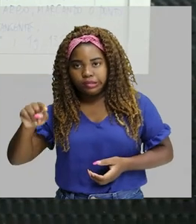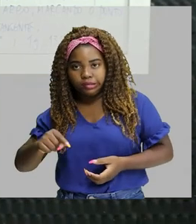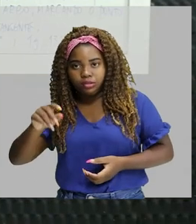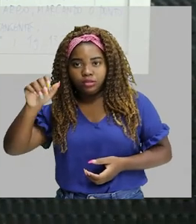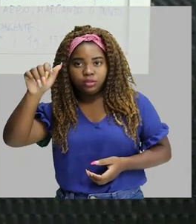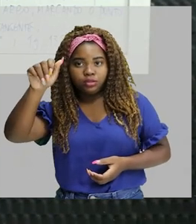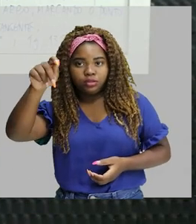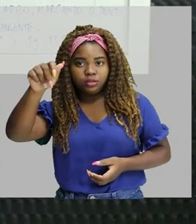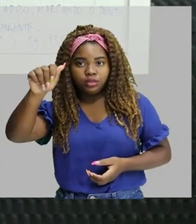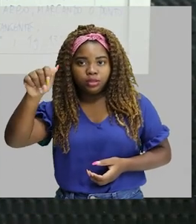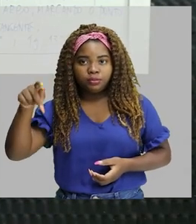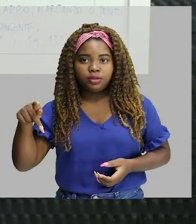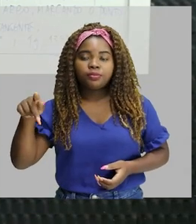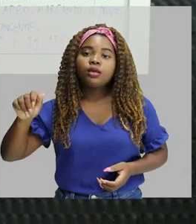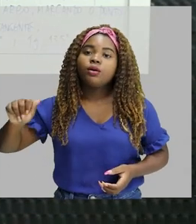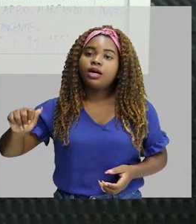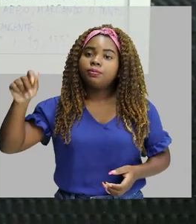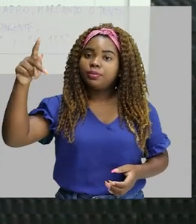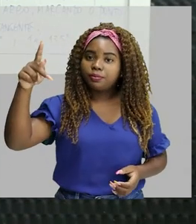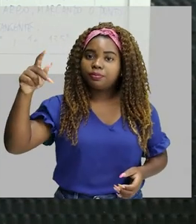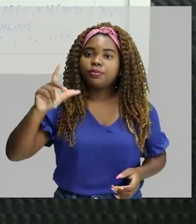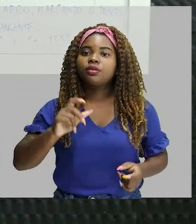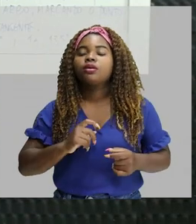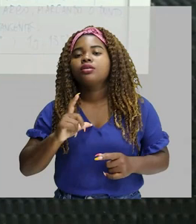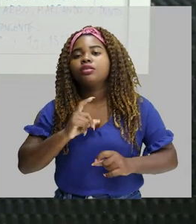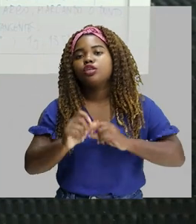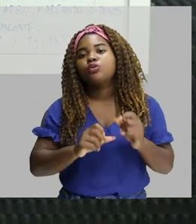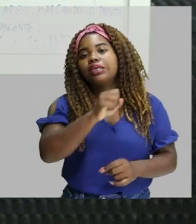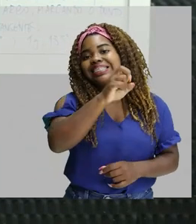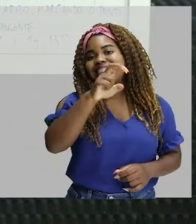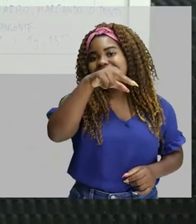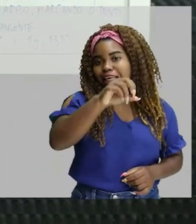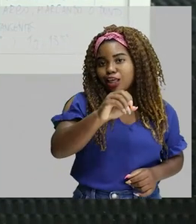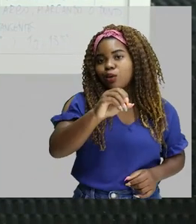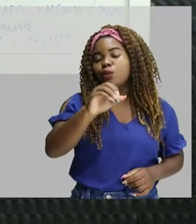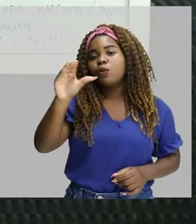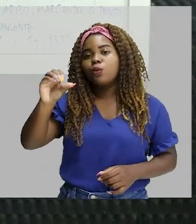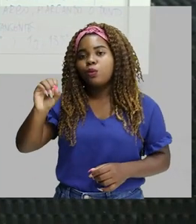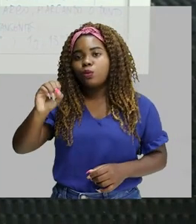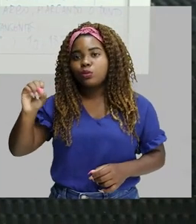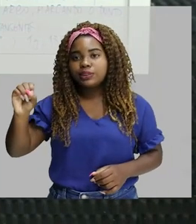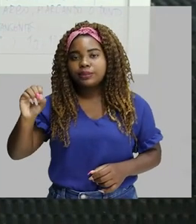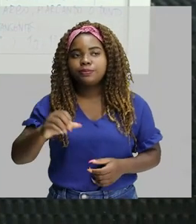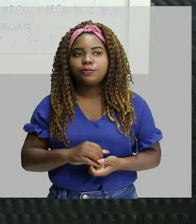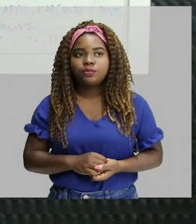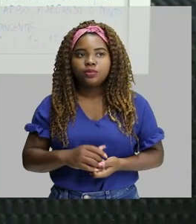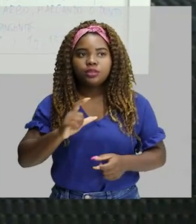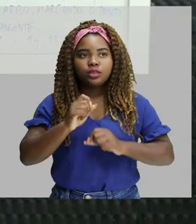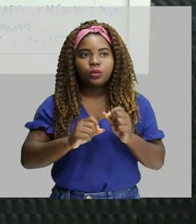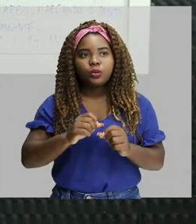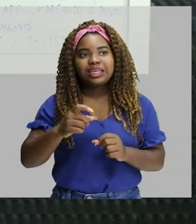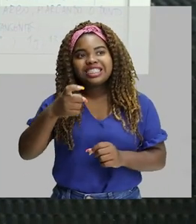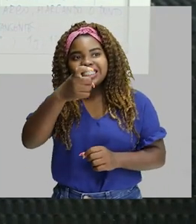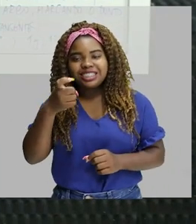quero encontrar o seno cosseno desse arco aí ap que mede